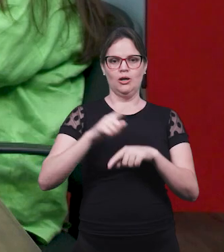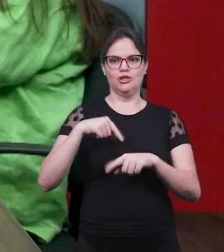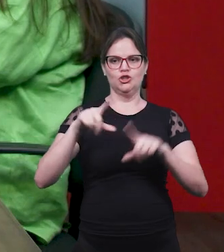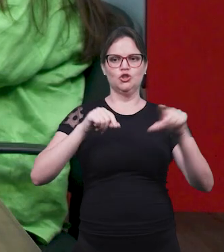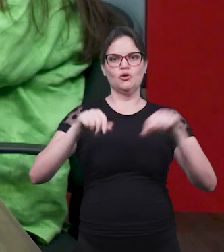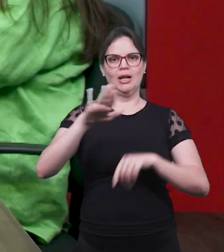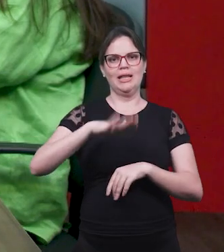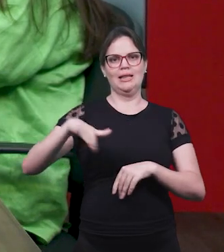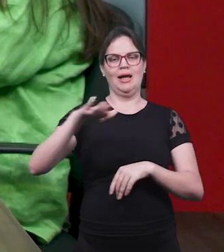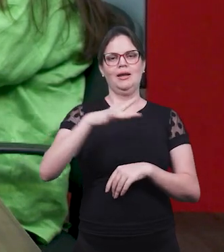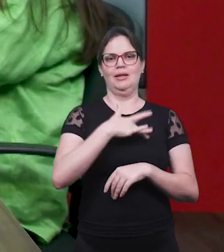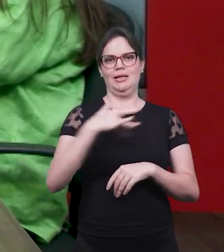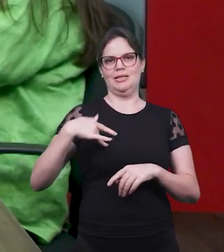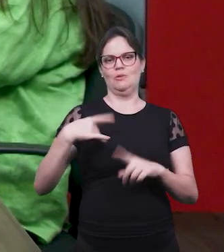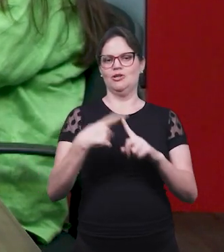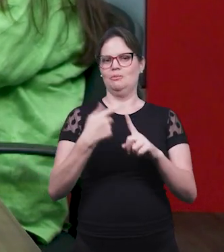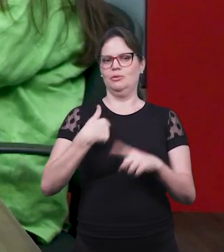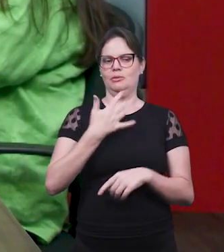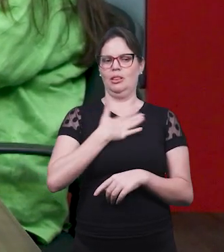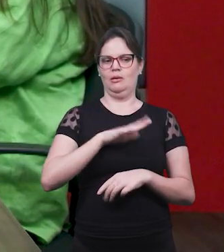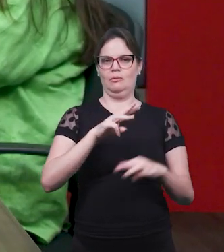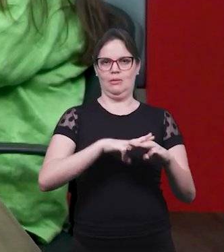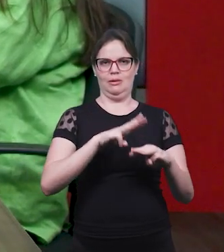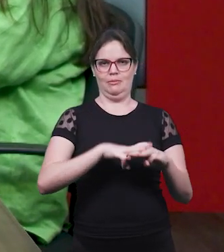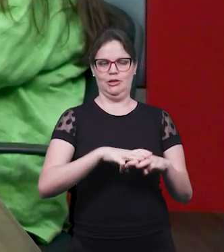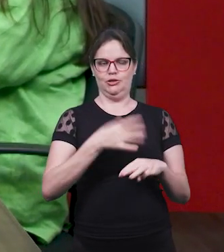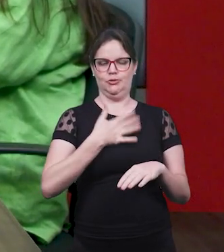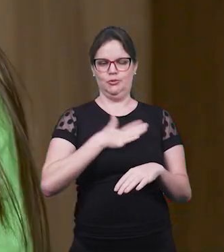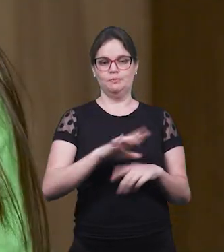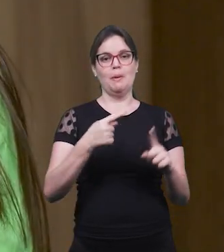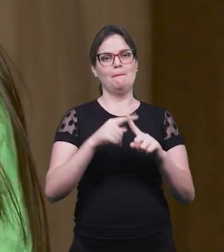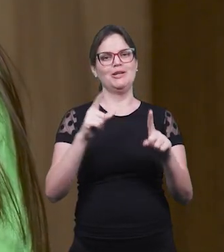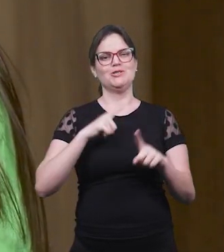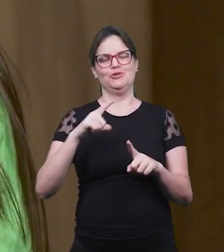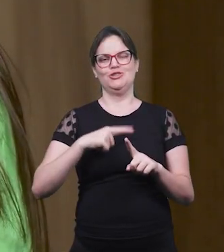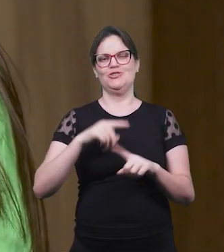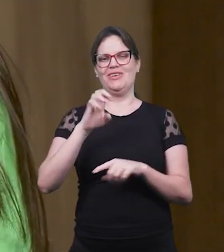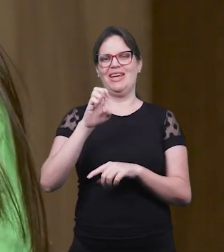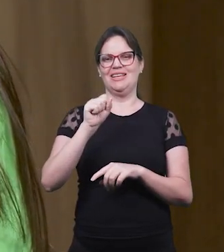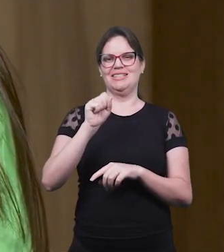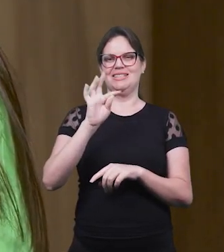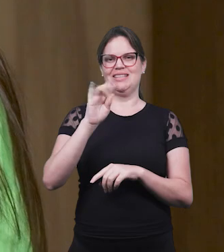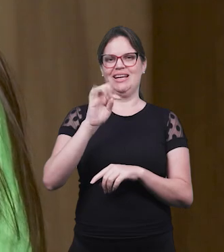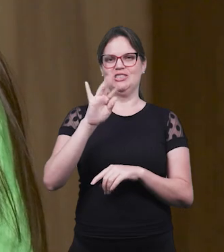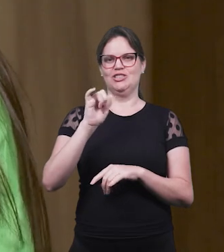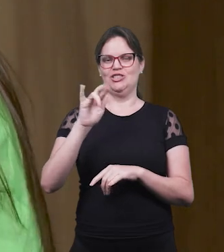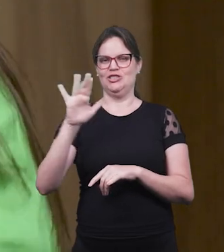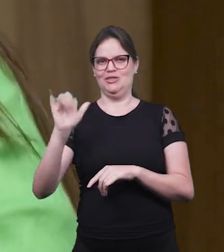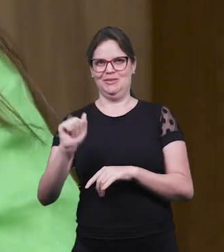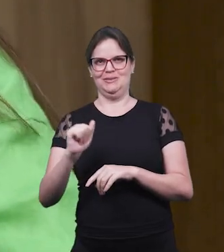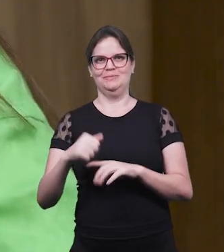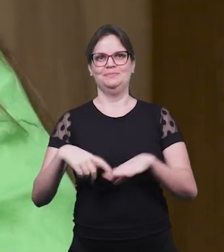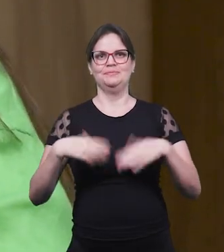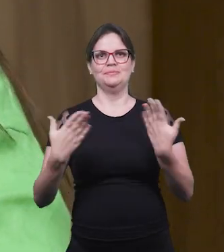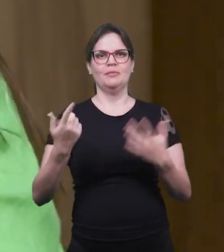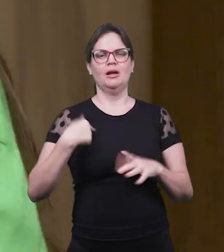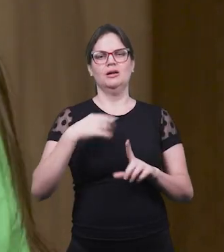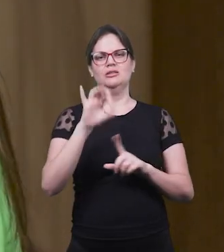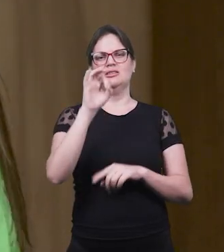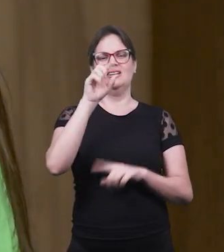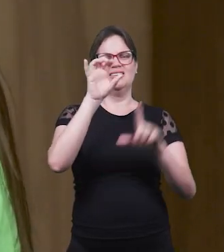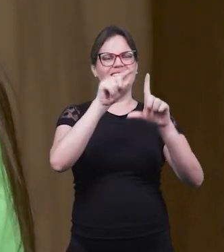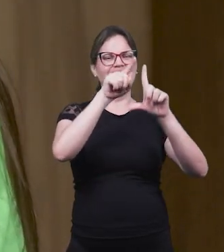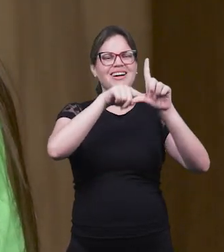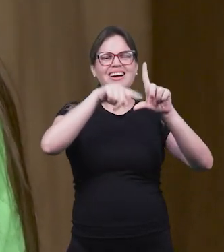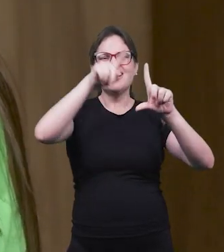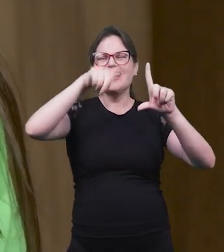gosta de matemática. Mas eu tive bioestatística. Tem mesmo. Então, a gente com aqueles gráficos,